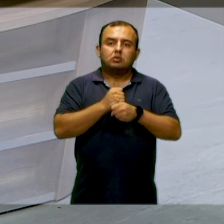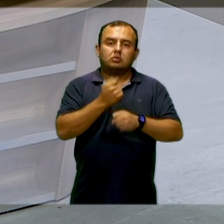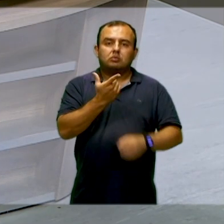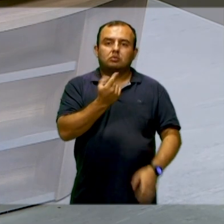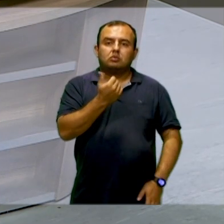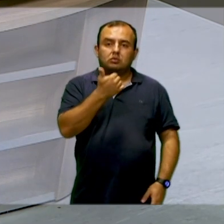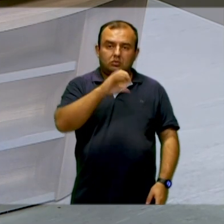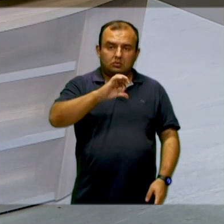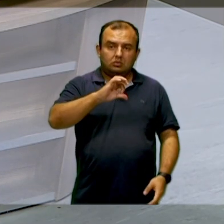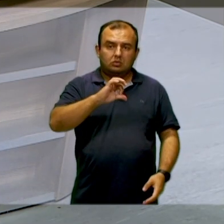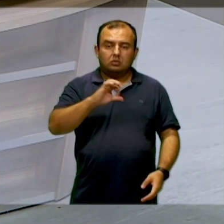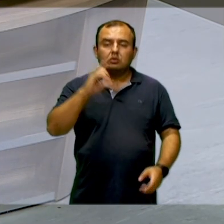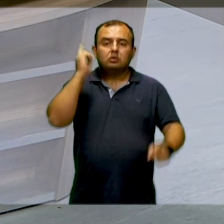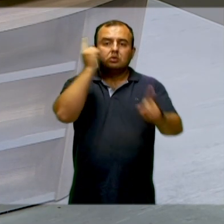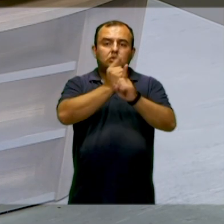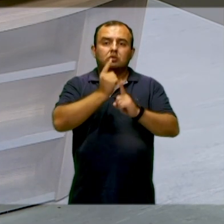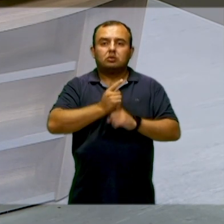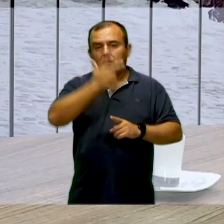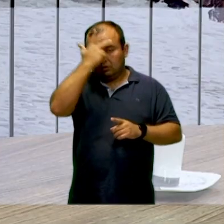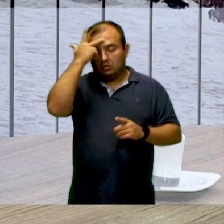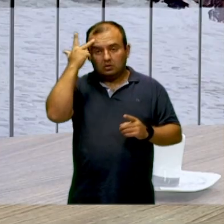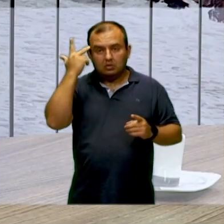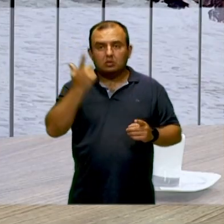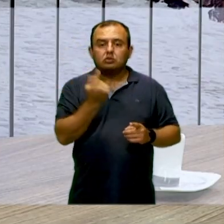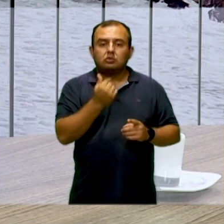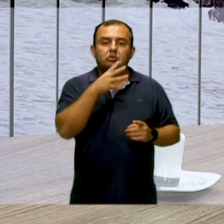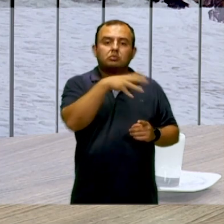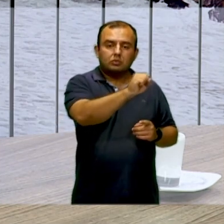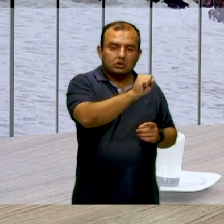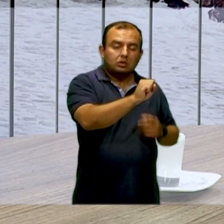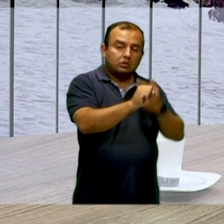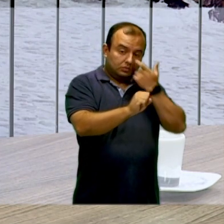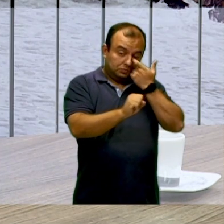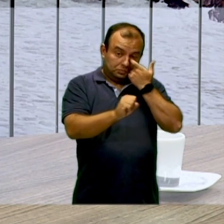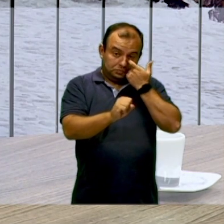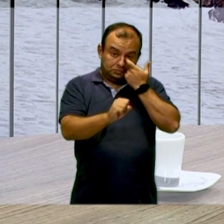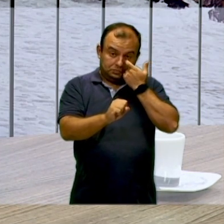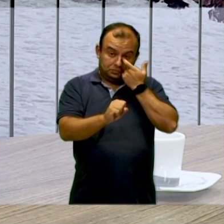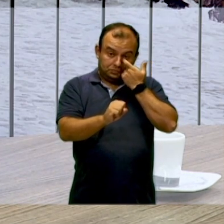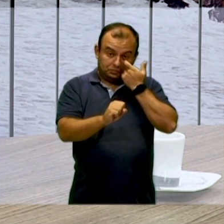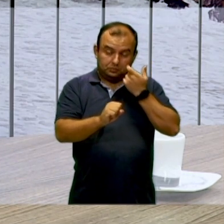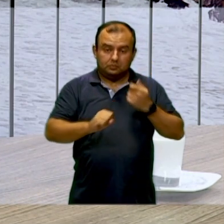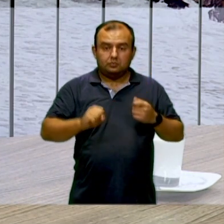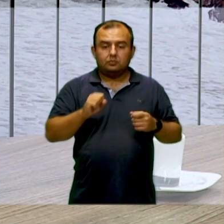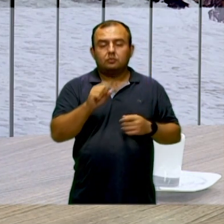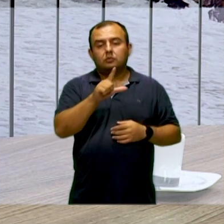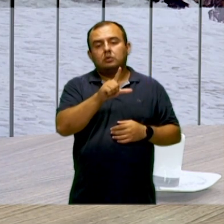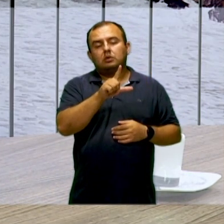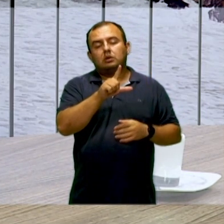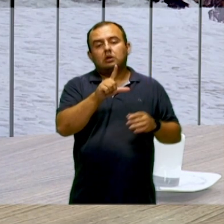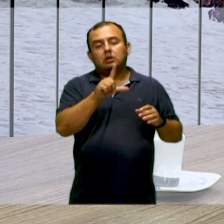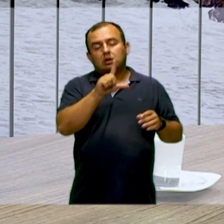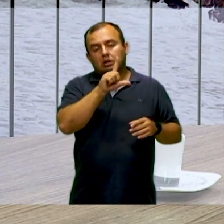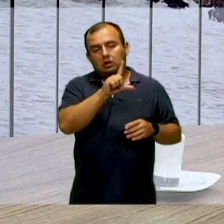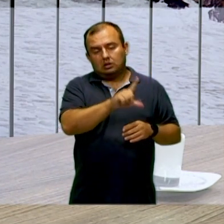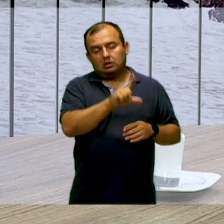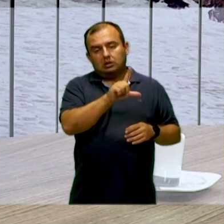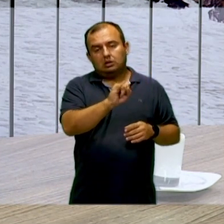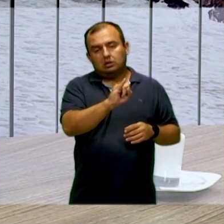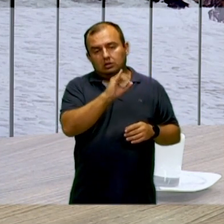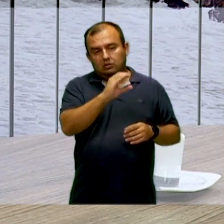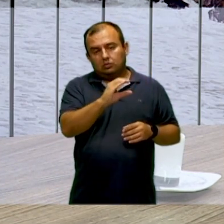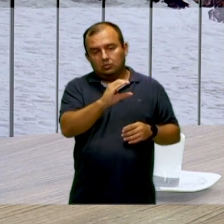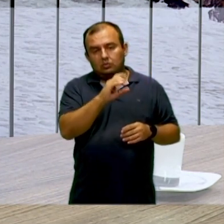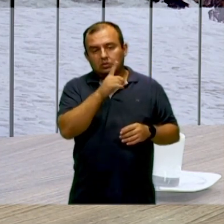2019. Nós encontramos pessoas que pegaram dinheiro da LIC, da Lei de Incentivo da Cultura, não